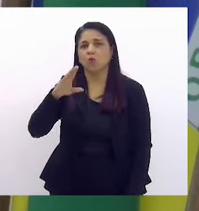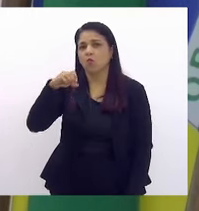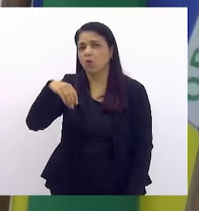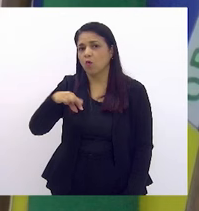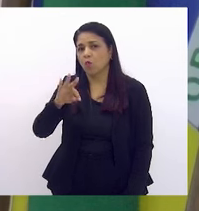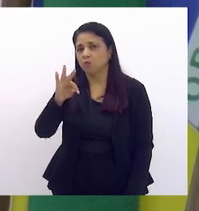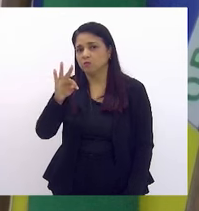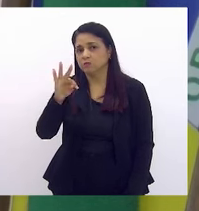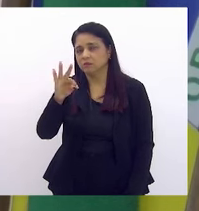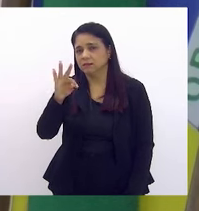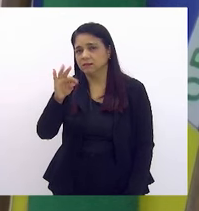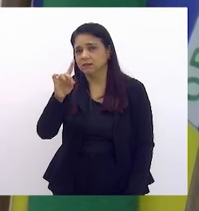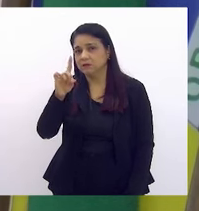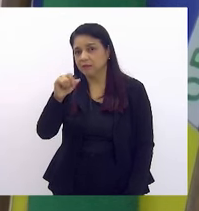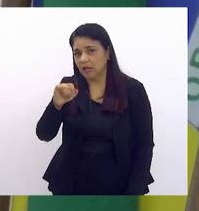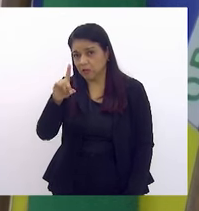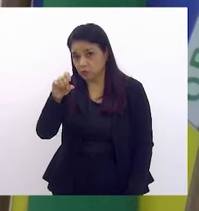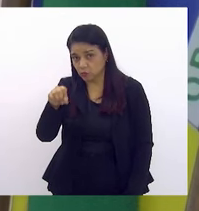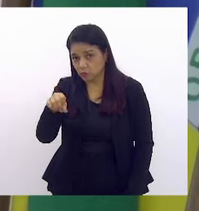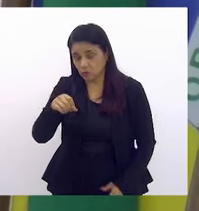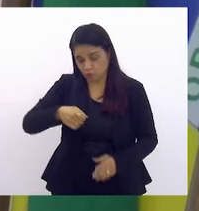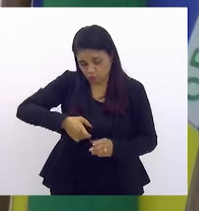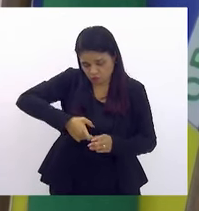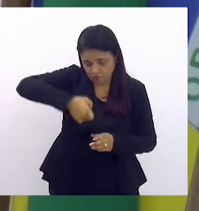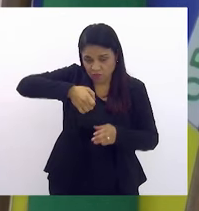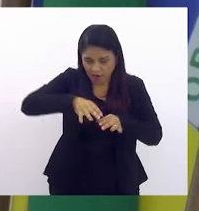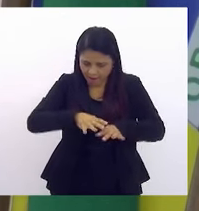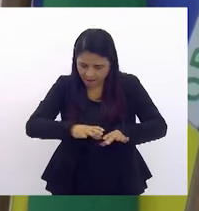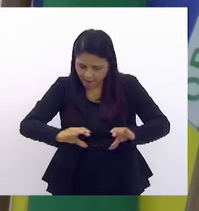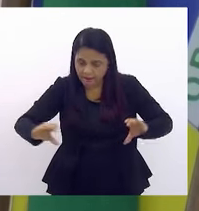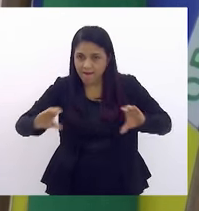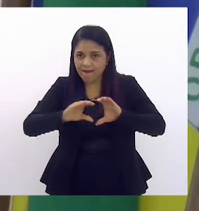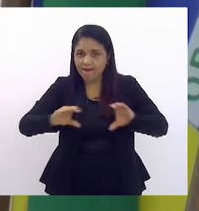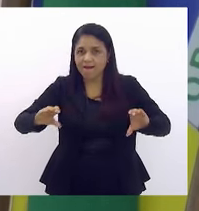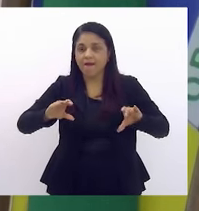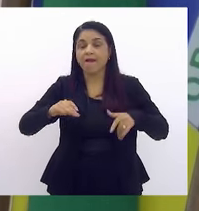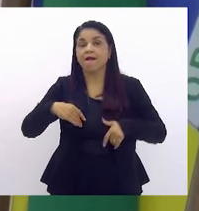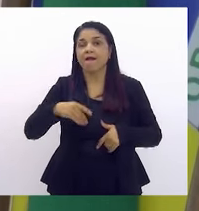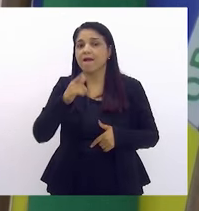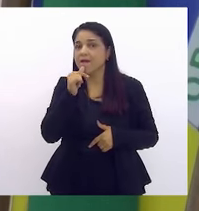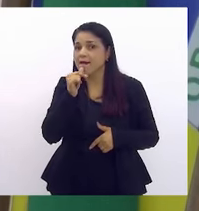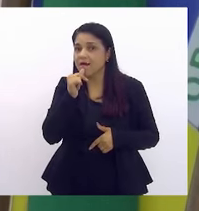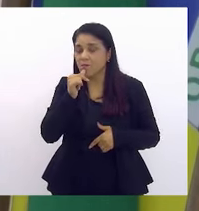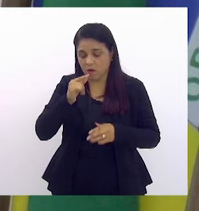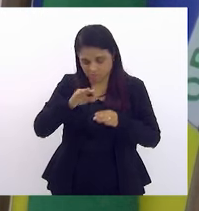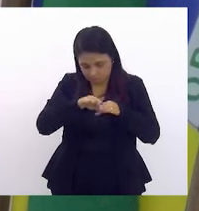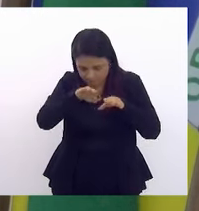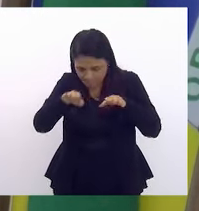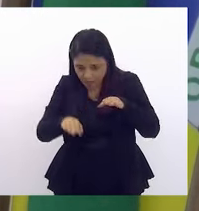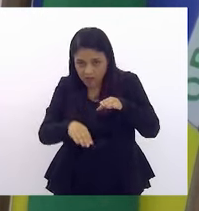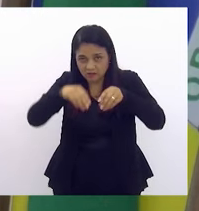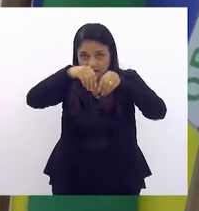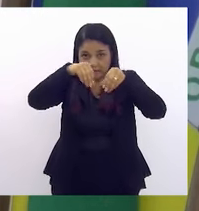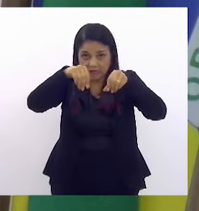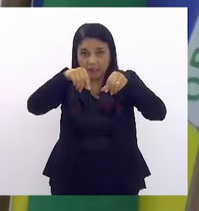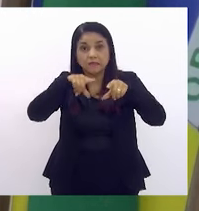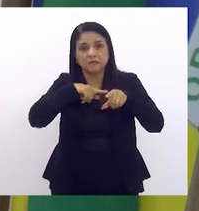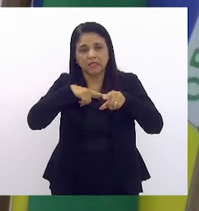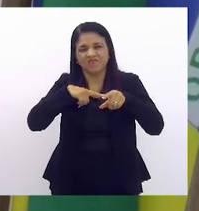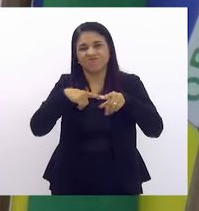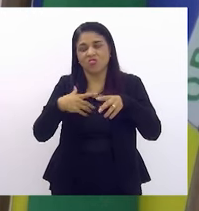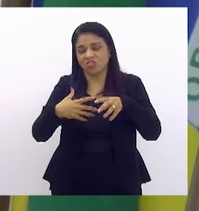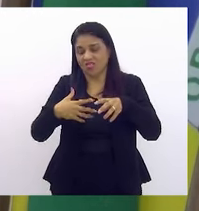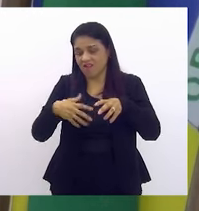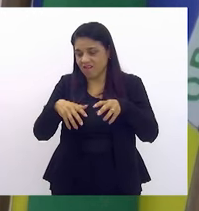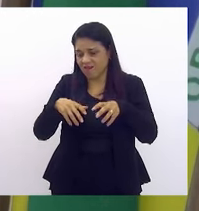falha, e que você atinge o lençol freático mais inferior, você tem contaminação desse